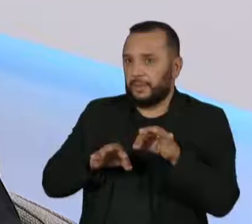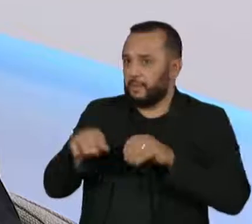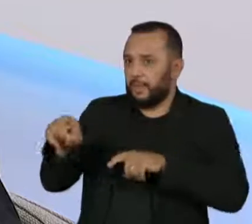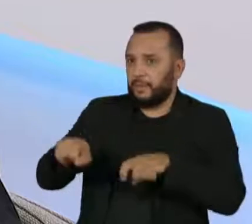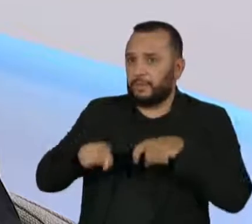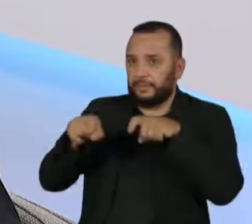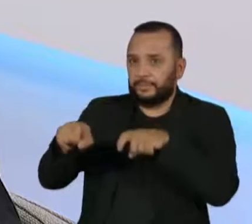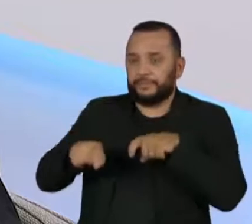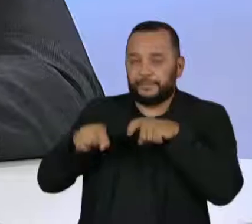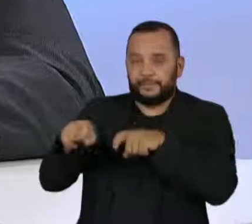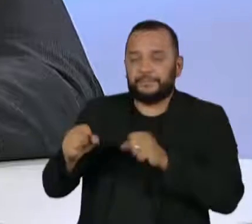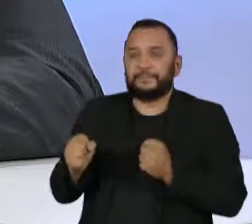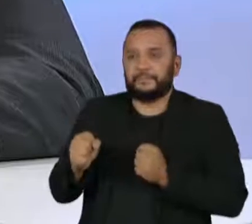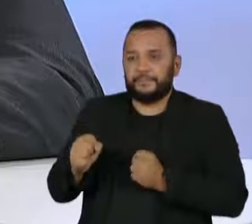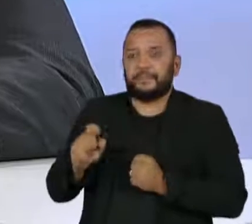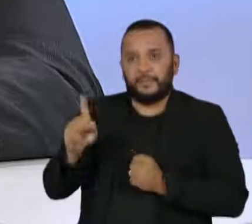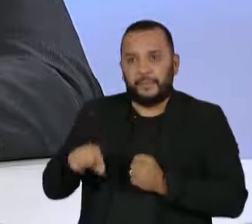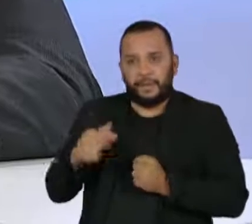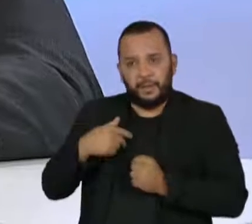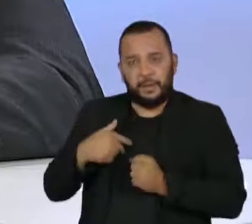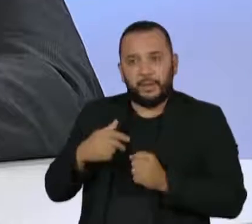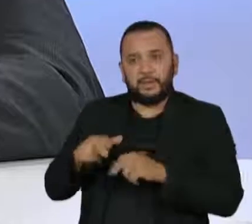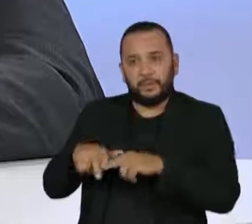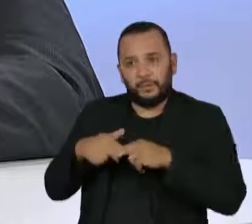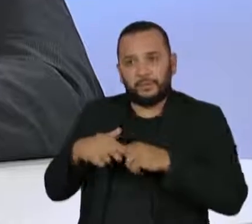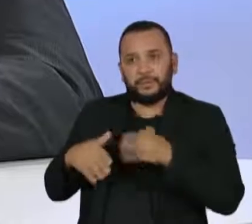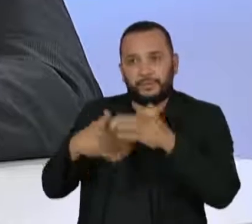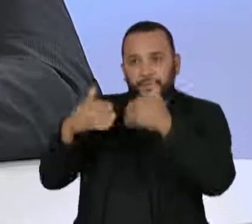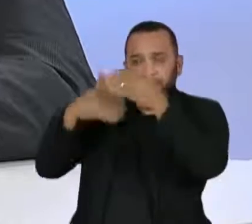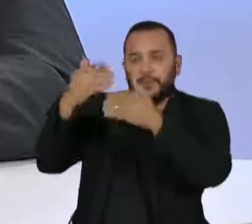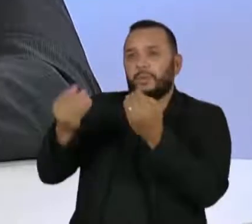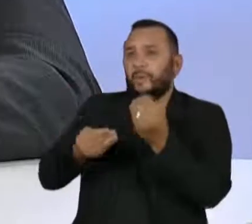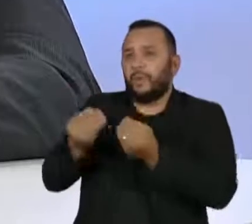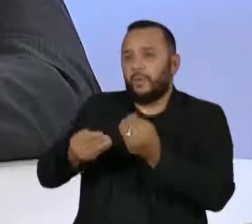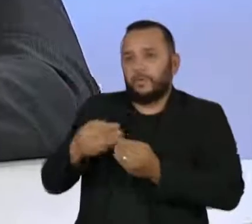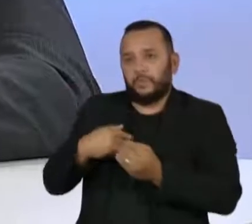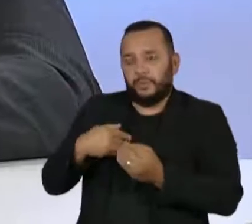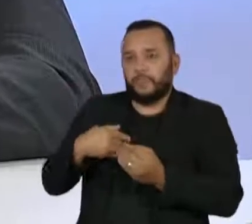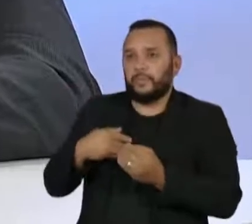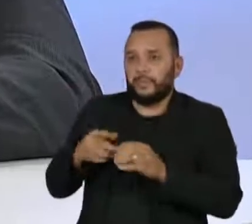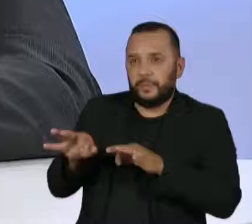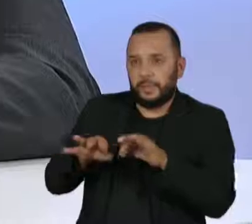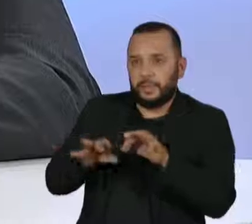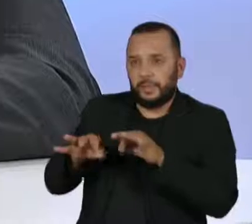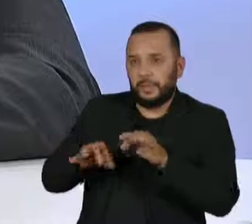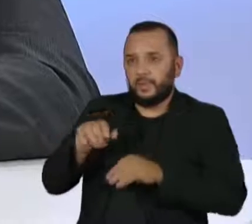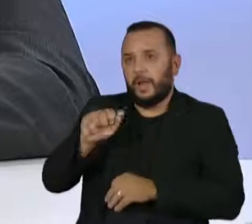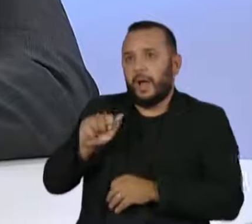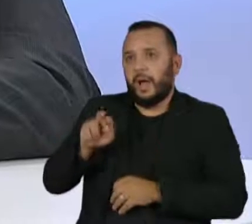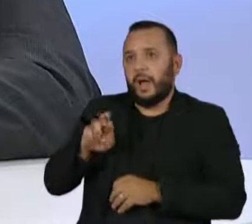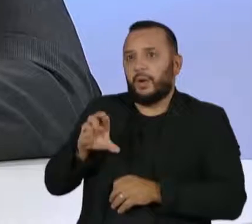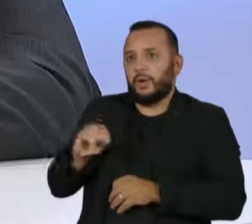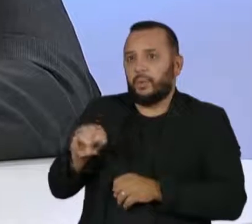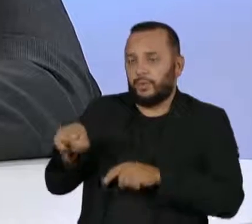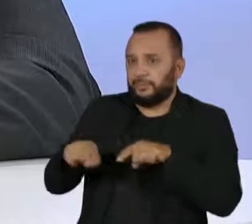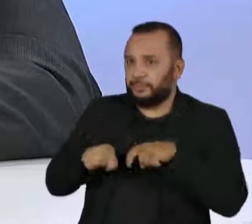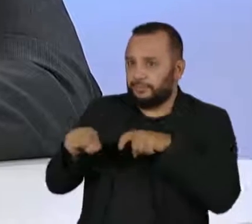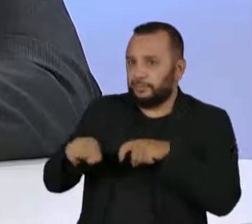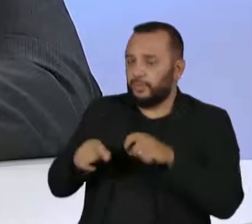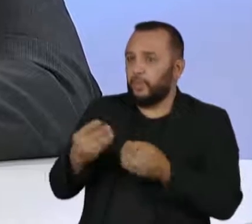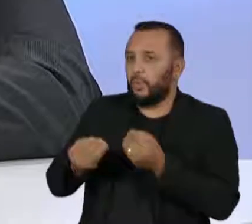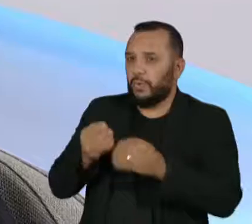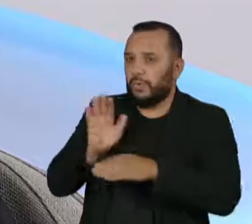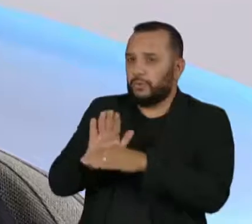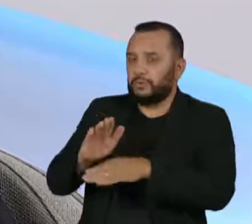modelo para desenvolvimento. O que se esperar de um plano agro? O que a indústria concebe como plano agro para o seu